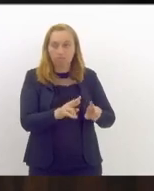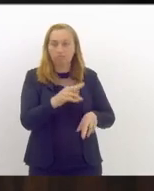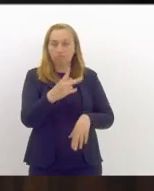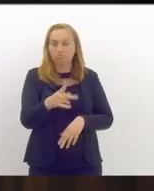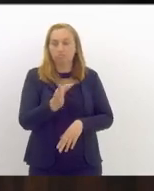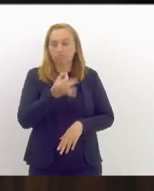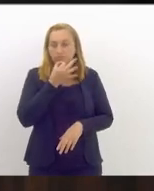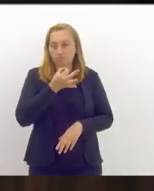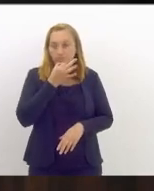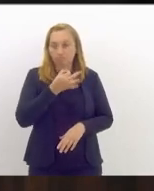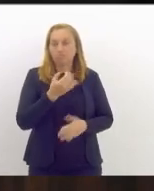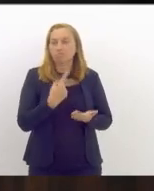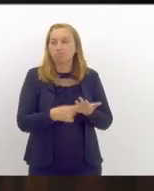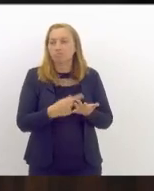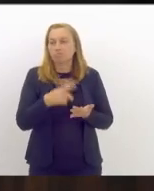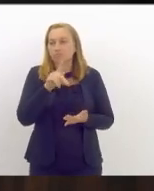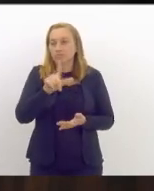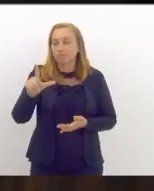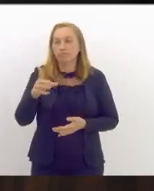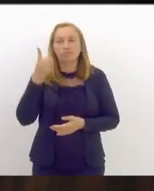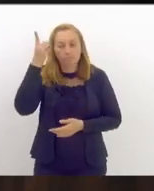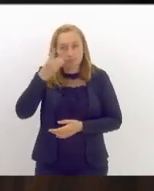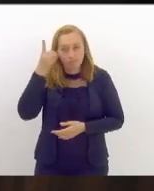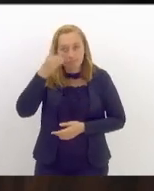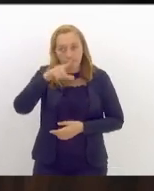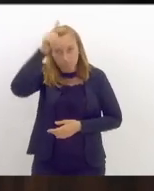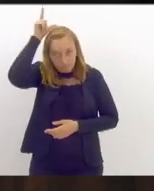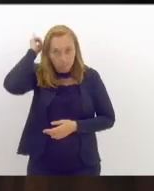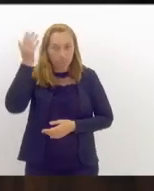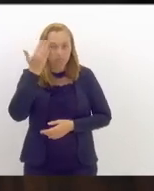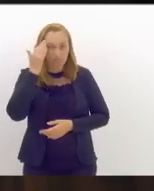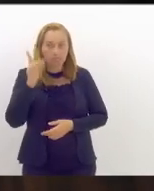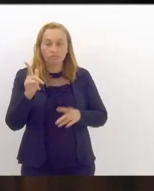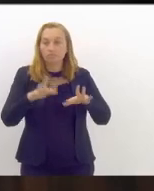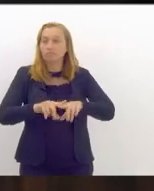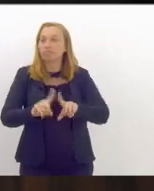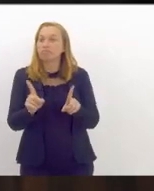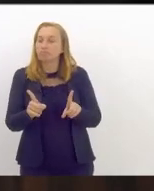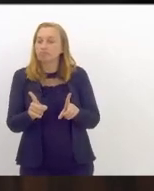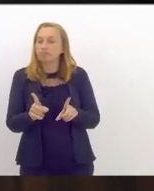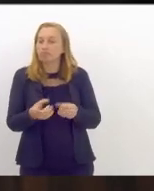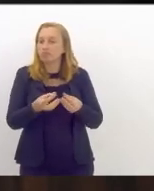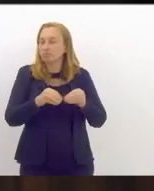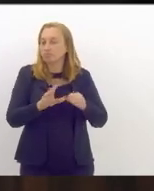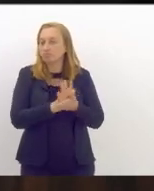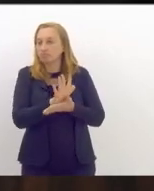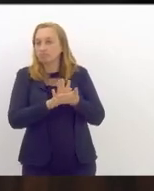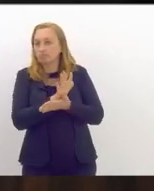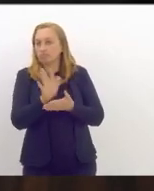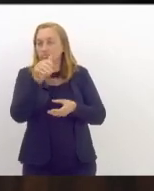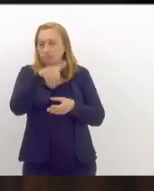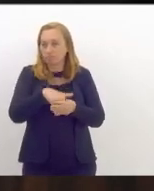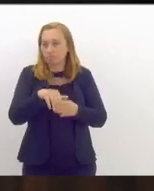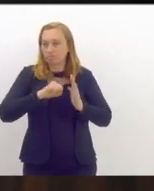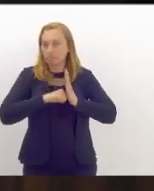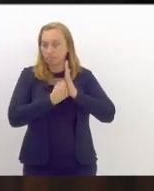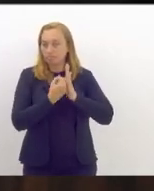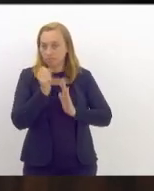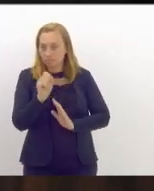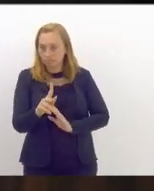o Deputado Luiz Paulo entendeu diferente agora quis te trazer mas não sem prejuízo da gente voltar os ventos Tá bom